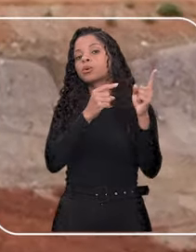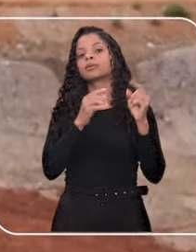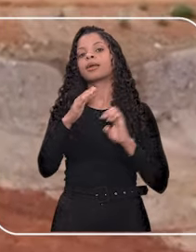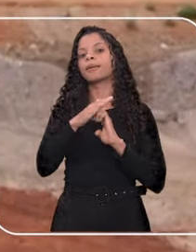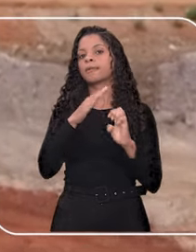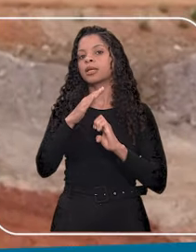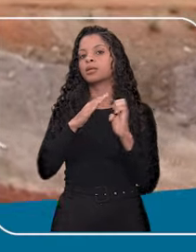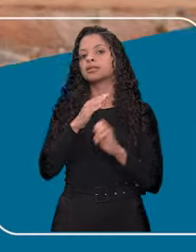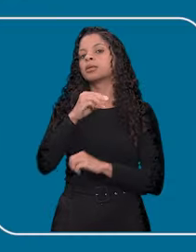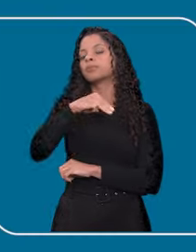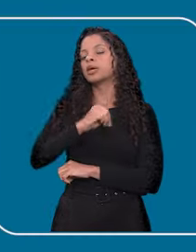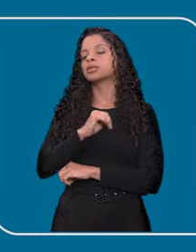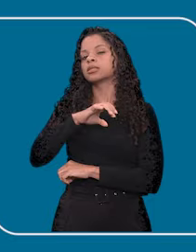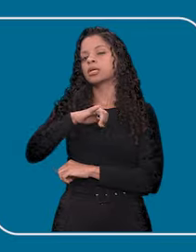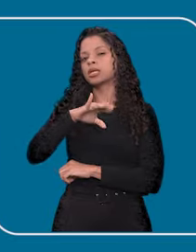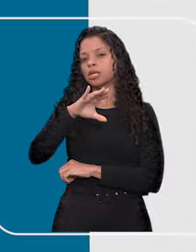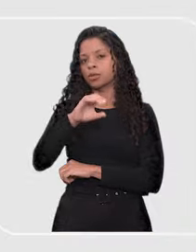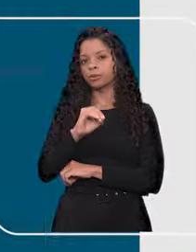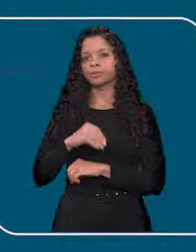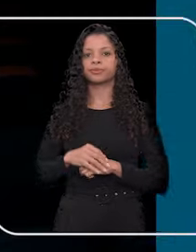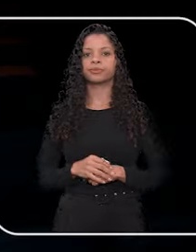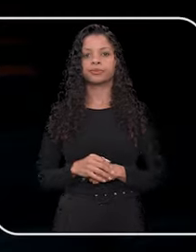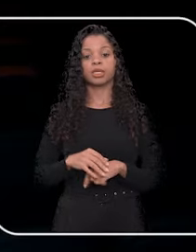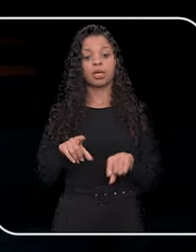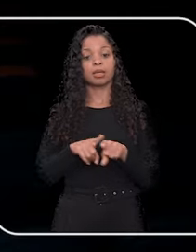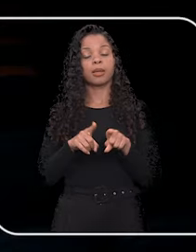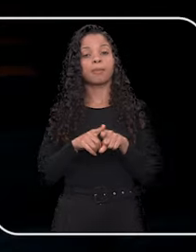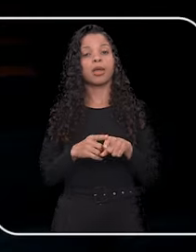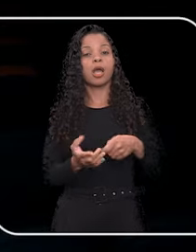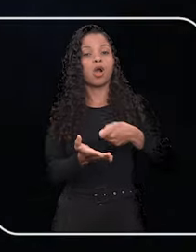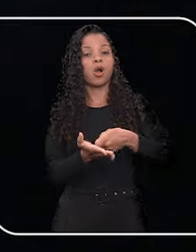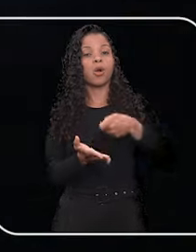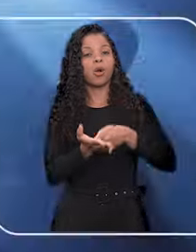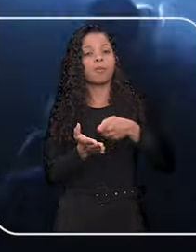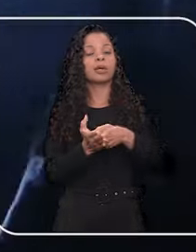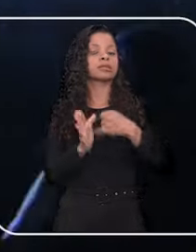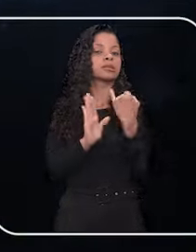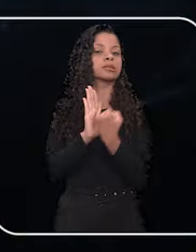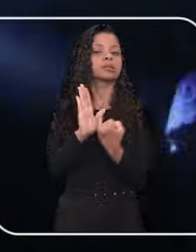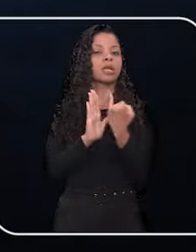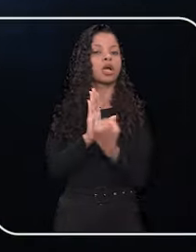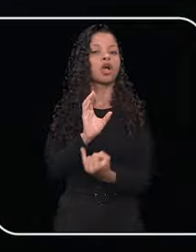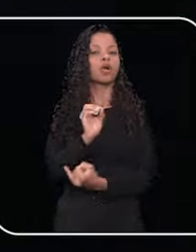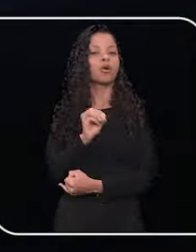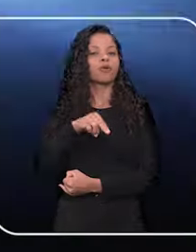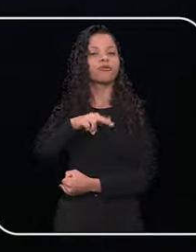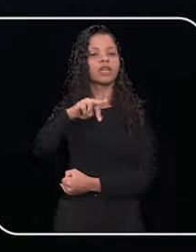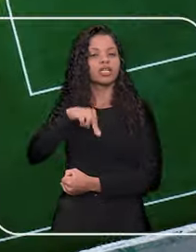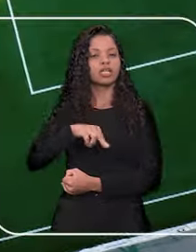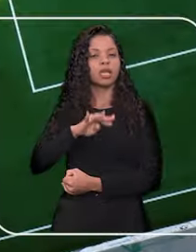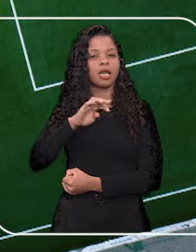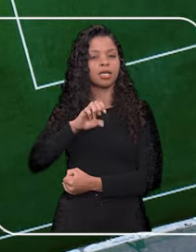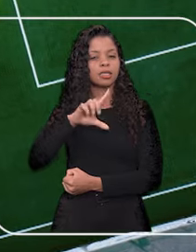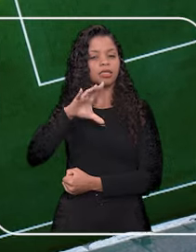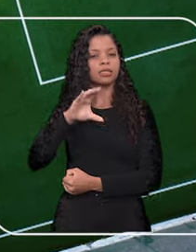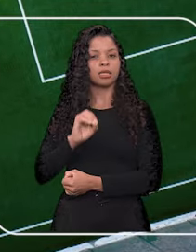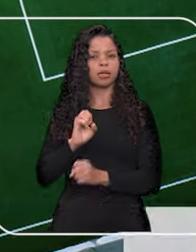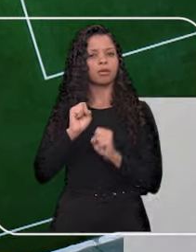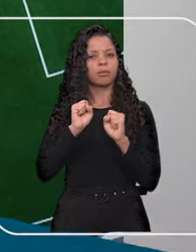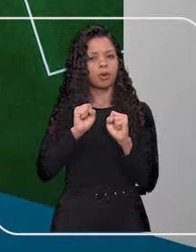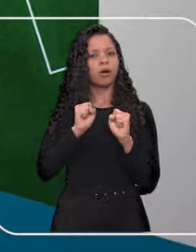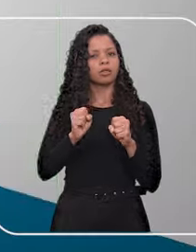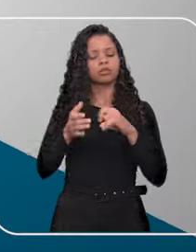mina em massó e cobrança de taxa de conveniência é legal mesmo que o ingresso seja retirado na